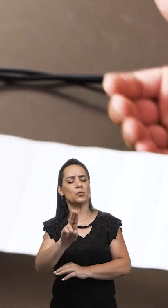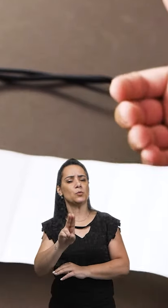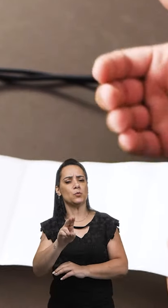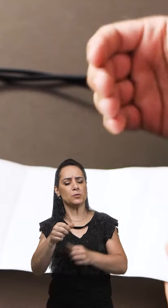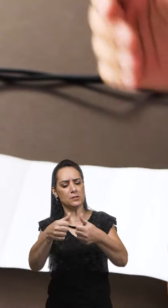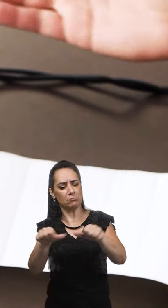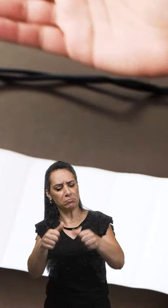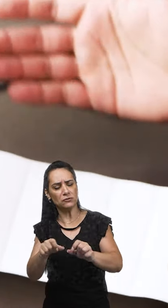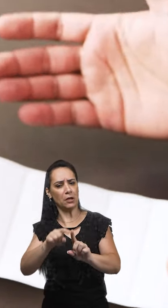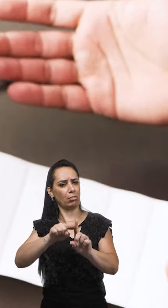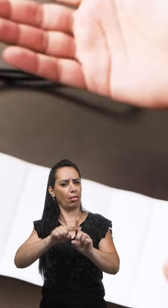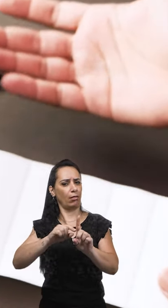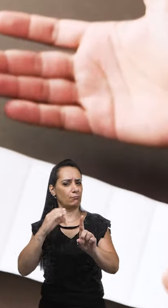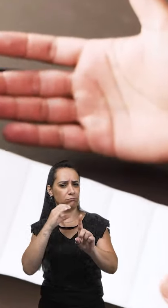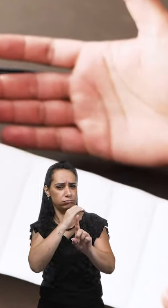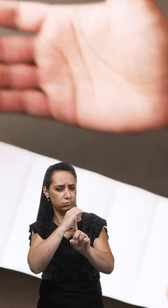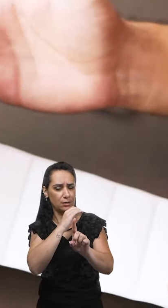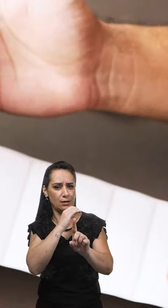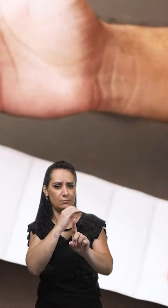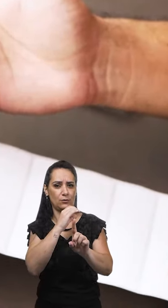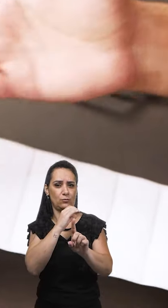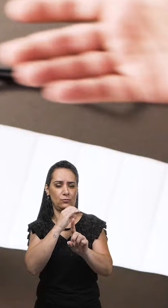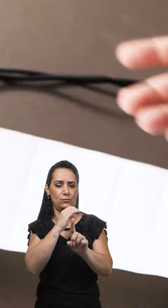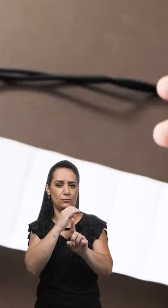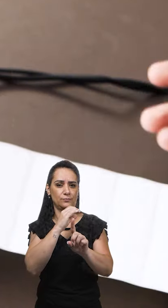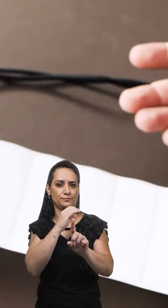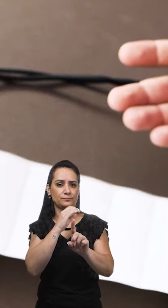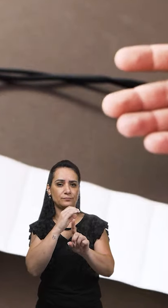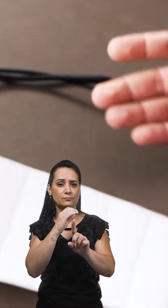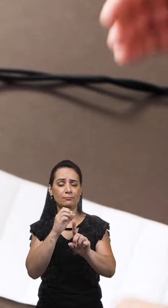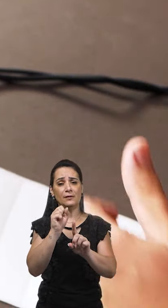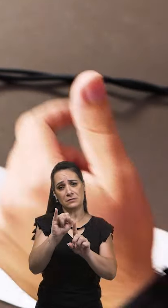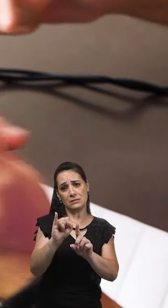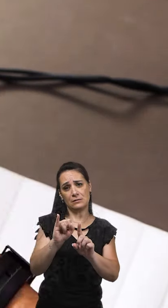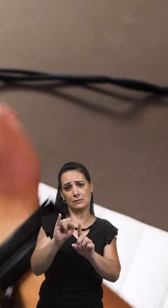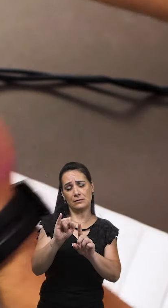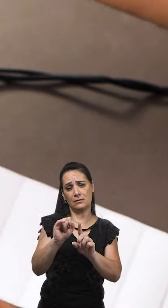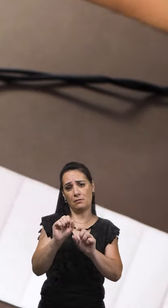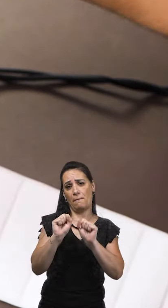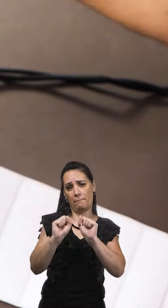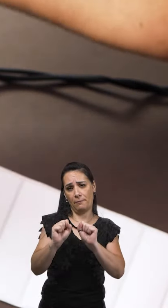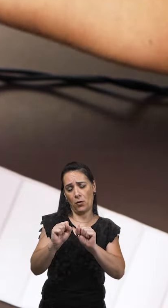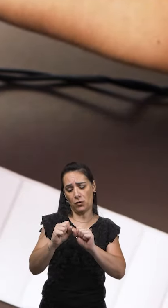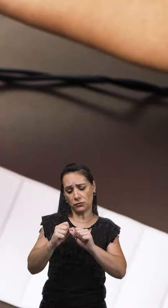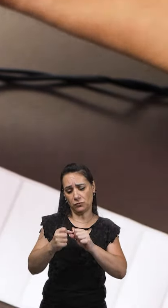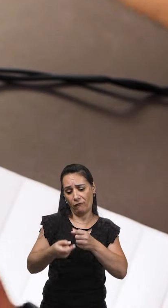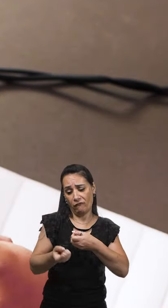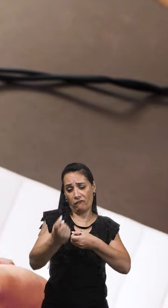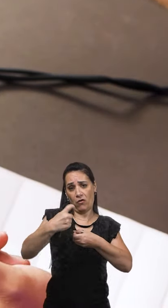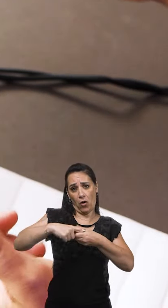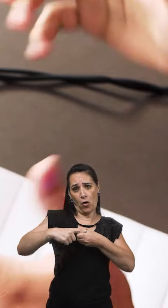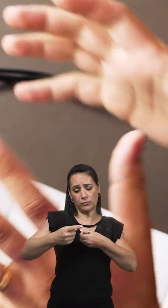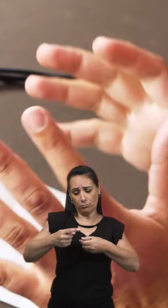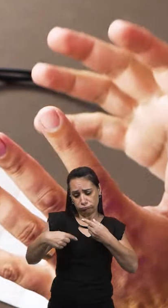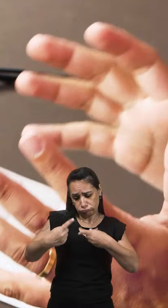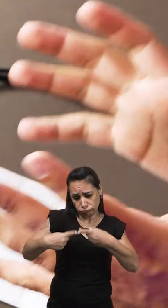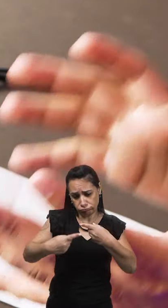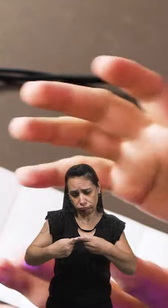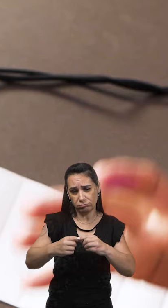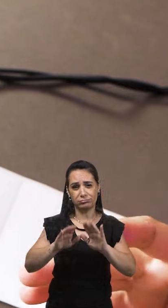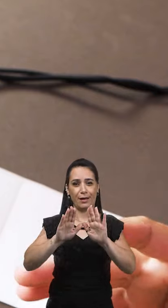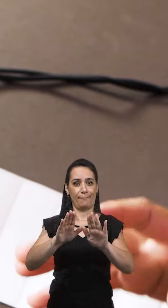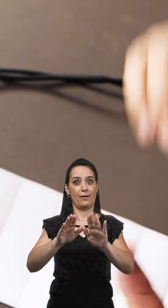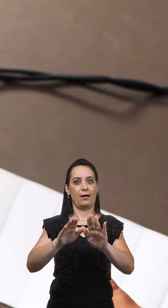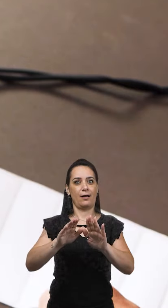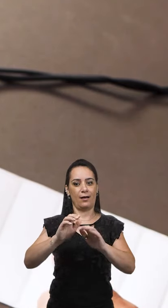está utilizando aqui uma etiqueta térmica, né? Basicamente, não sujou ela, você poderia enrolar novamente. Sim, mas